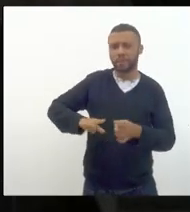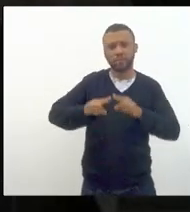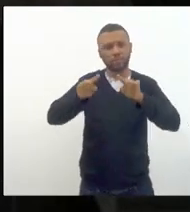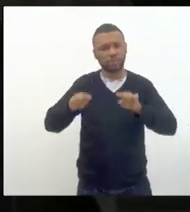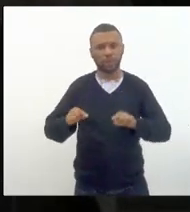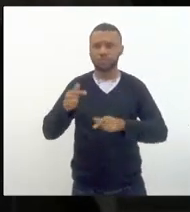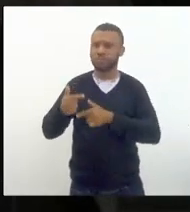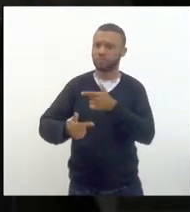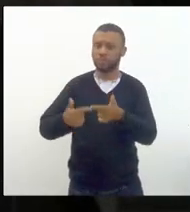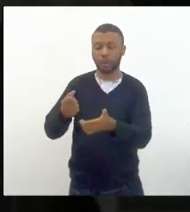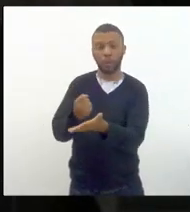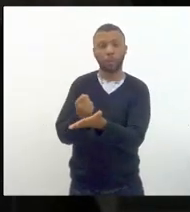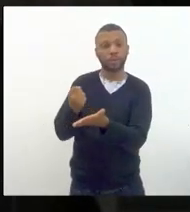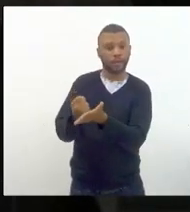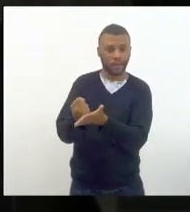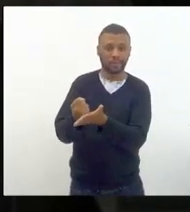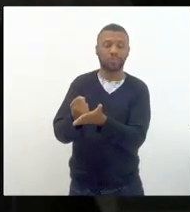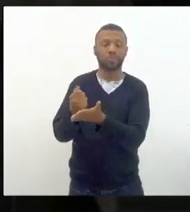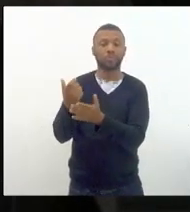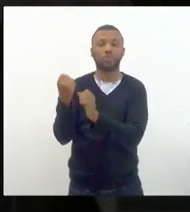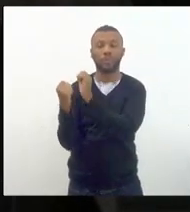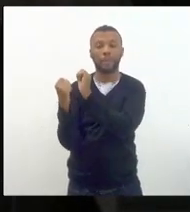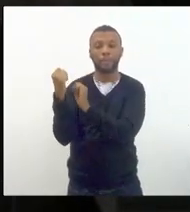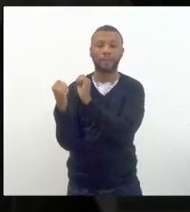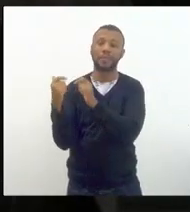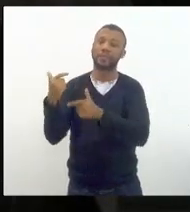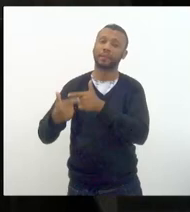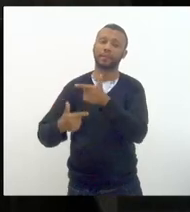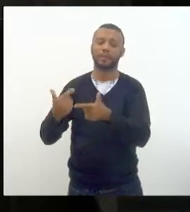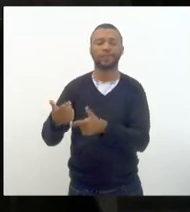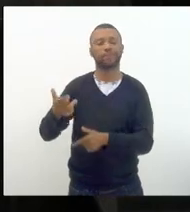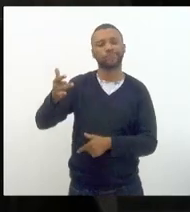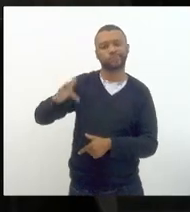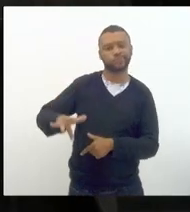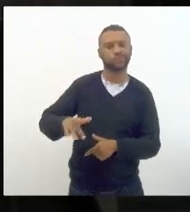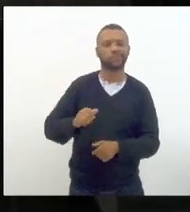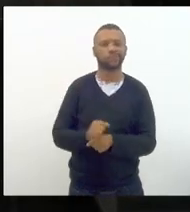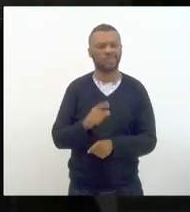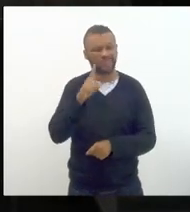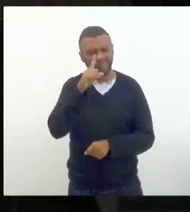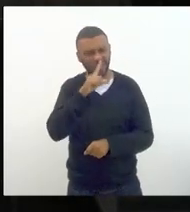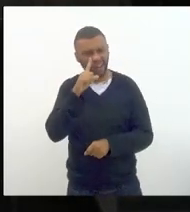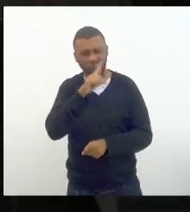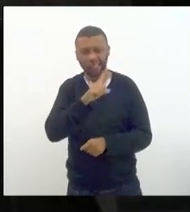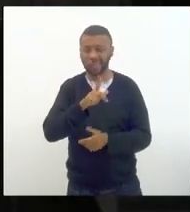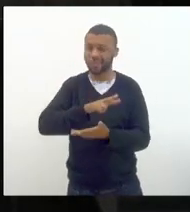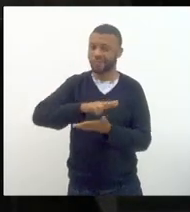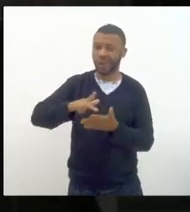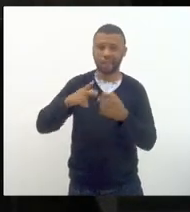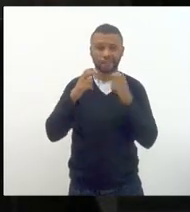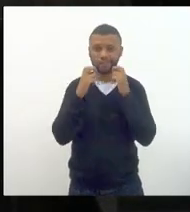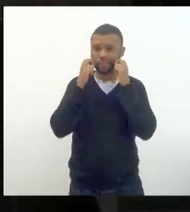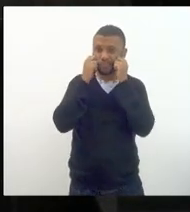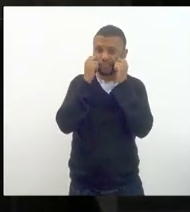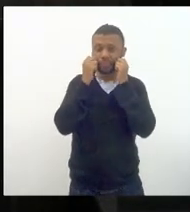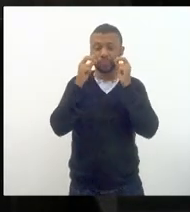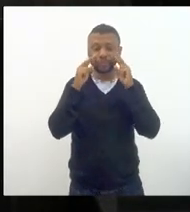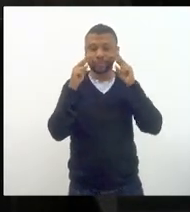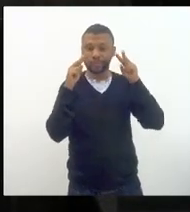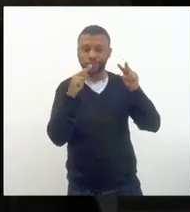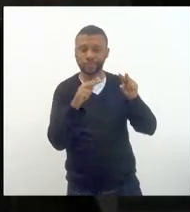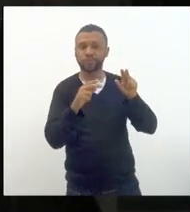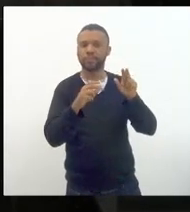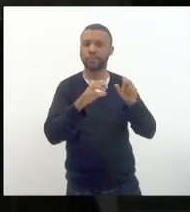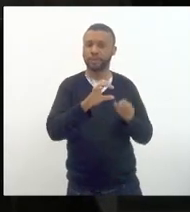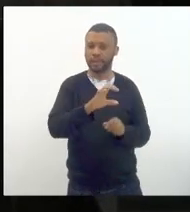Detran terceirizados dizendo sobre condições precárias limitadas com vários constrangimentos no ponto de vista trabalhista